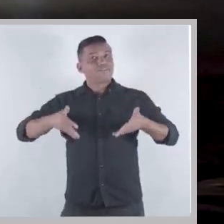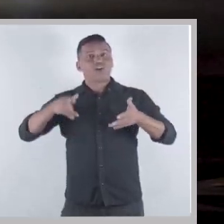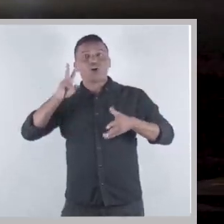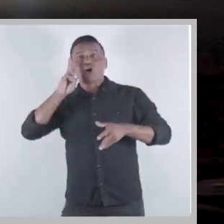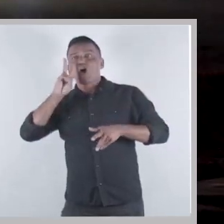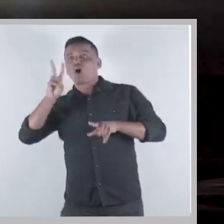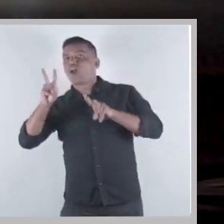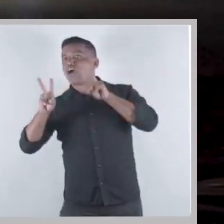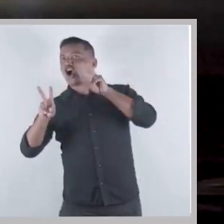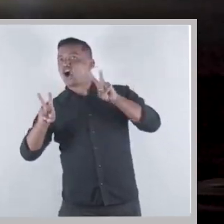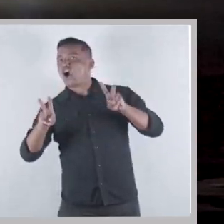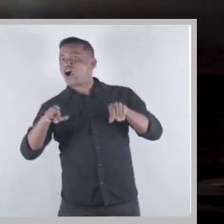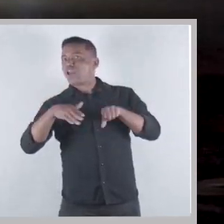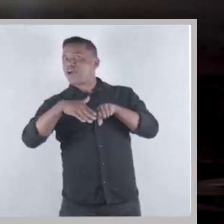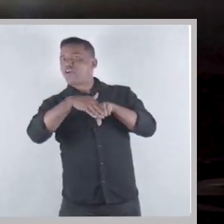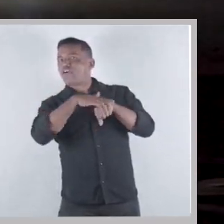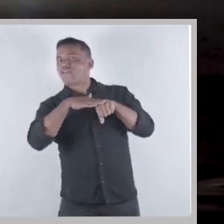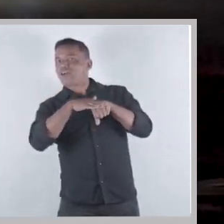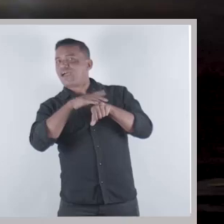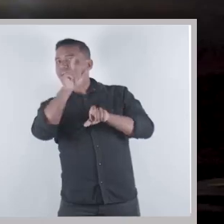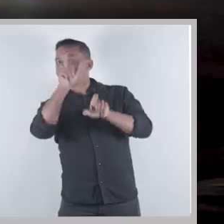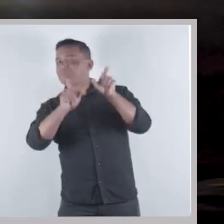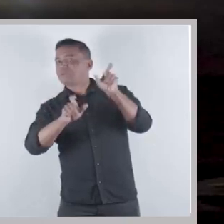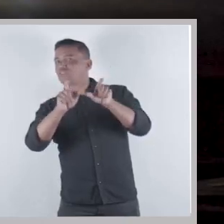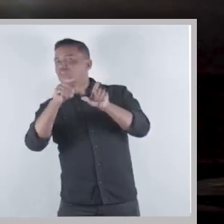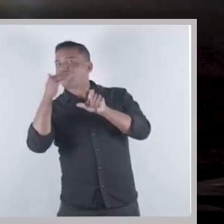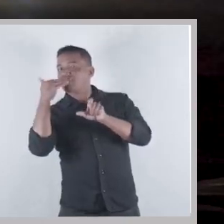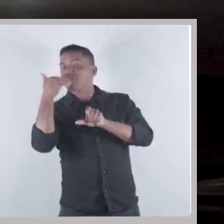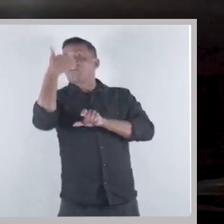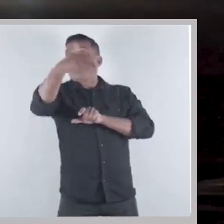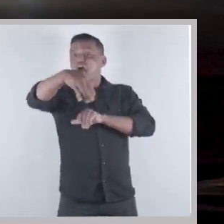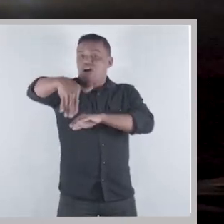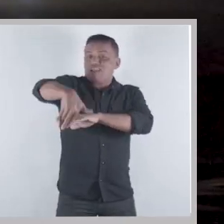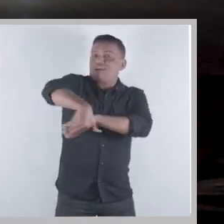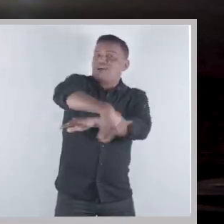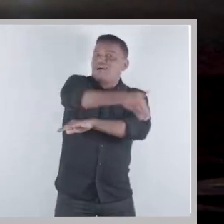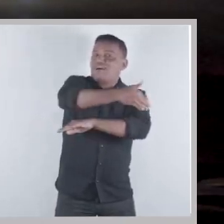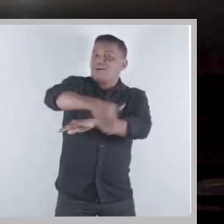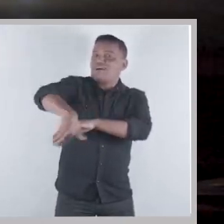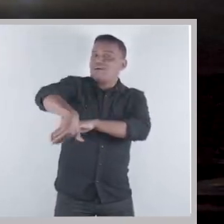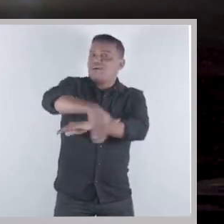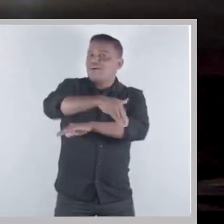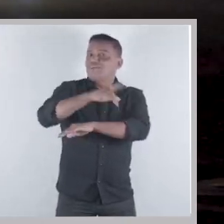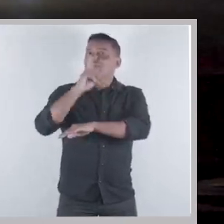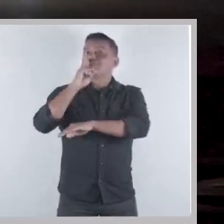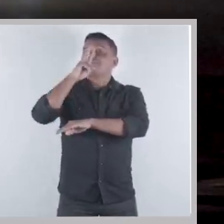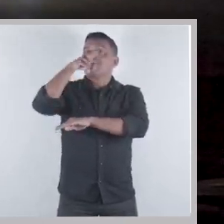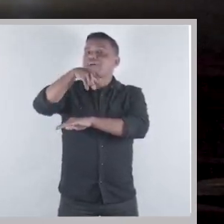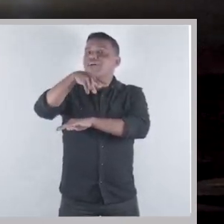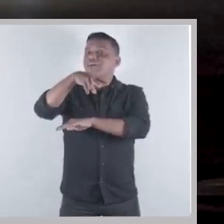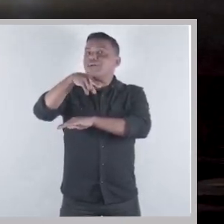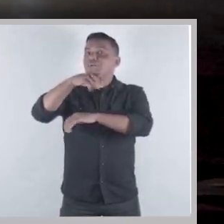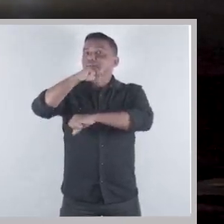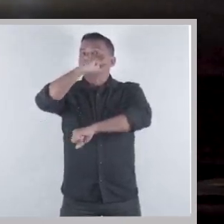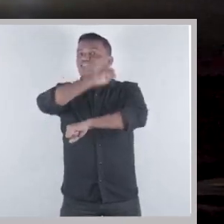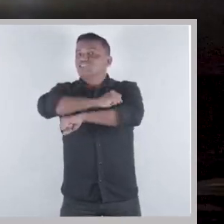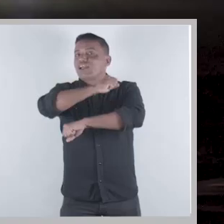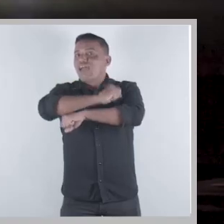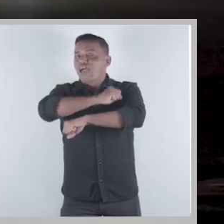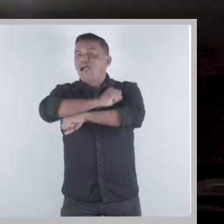Espiaria as conversas, o humor e o horror das calçadas, pois, sem dúvida alguma, eu teria